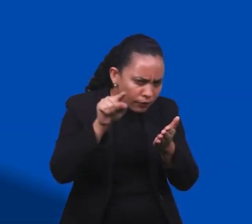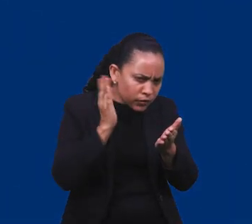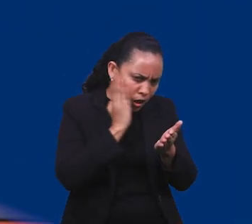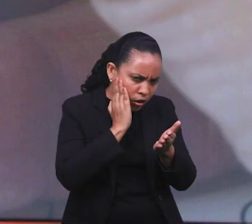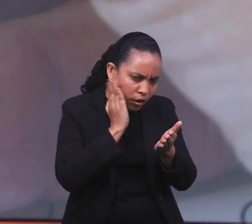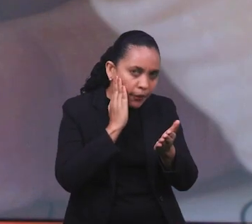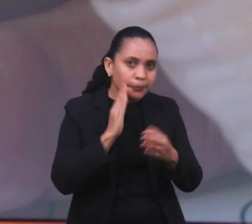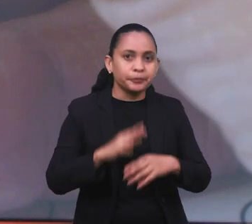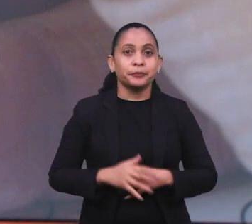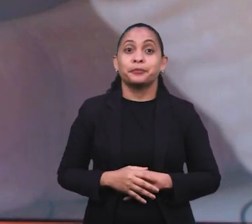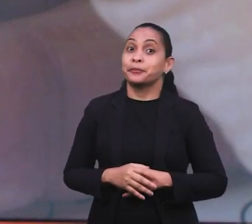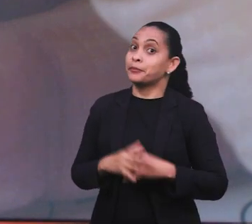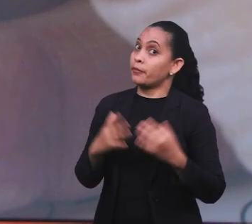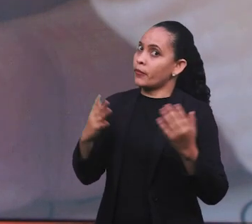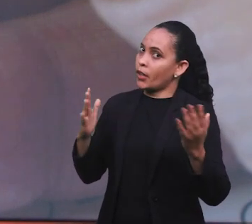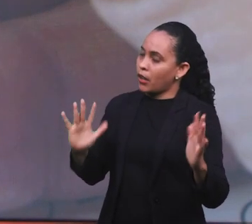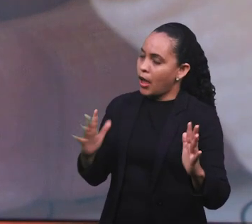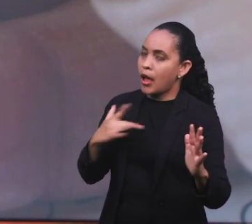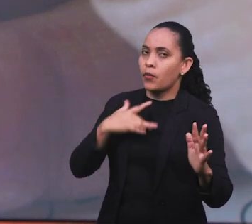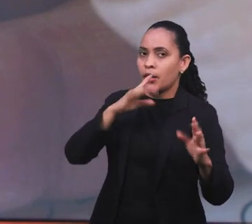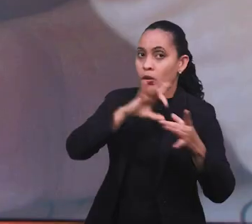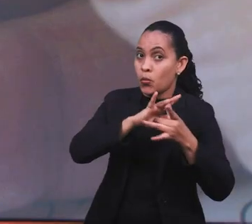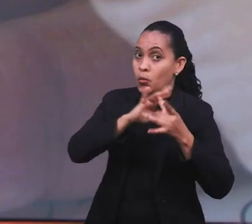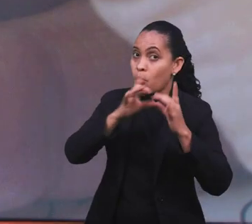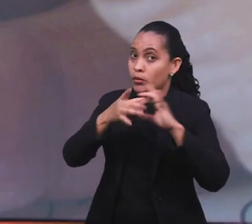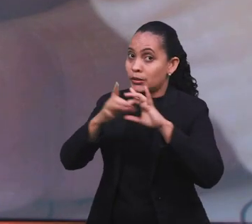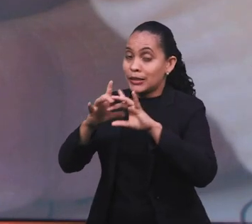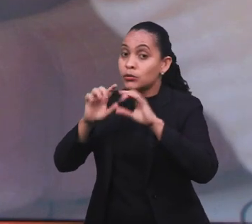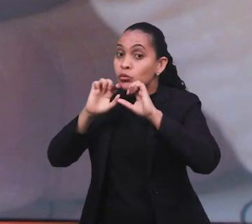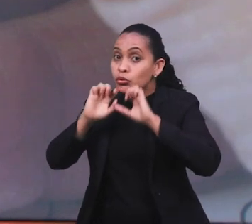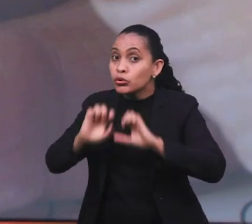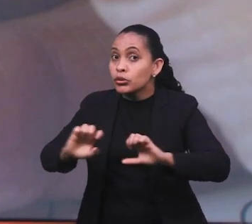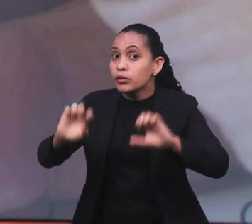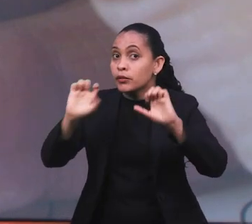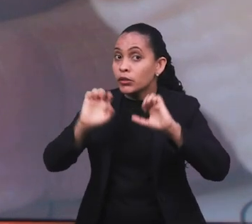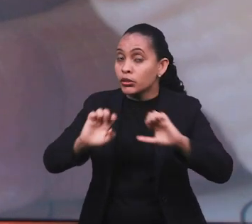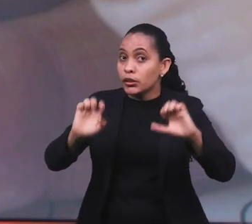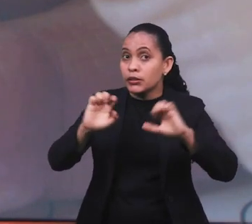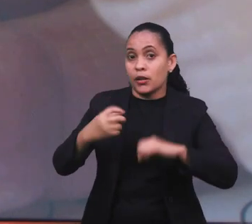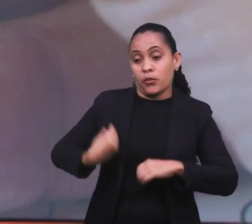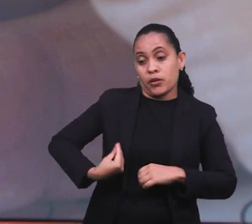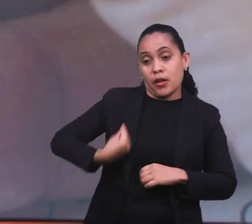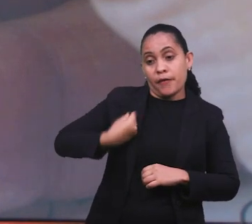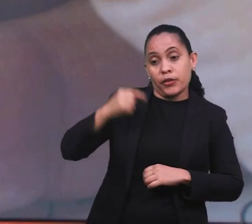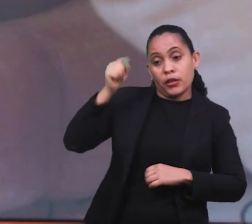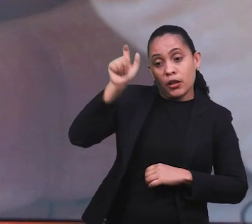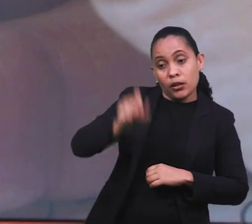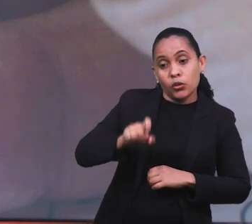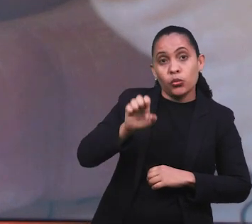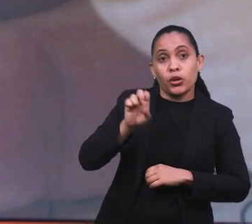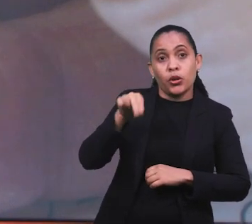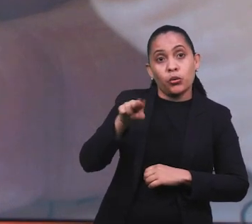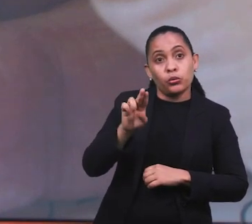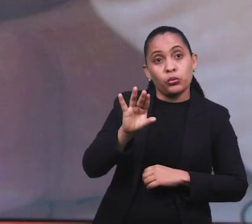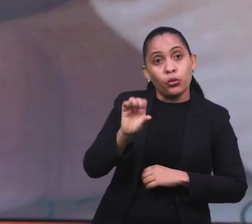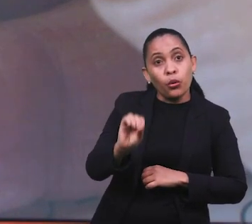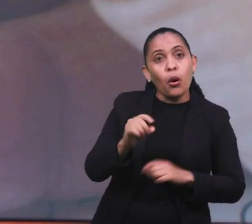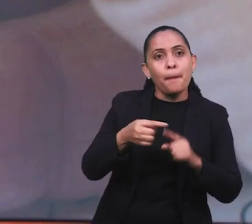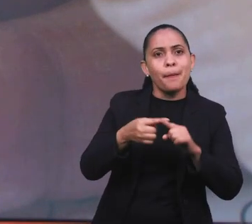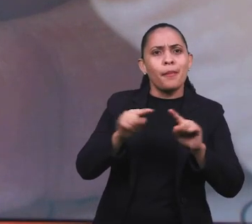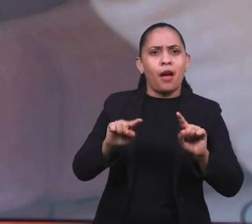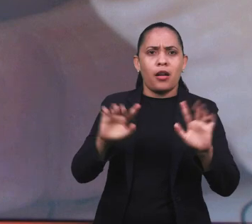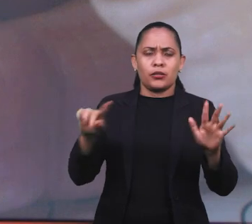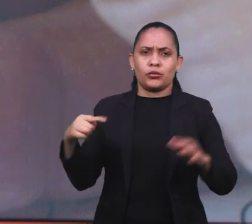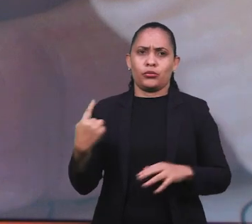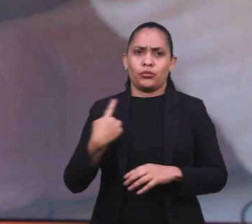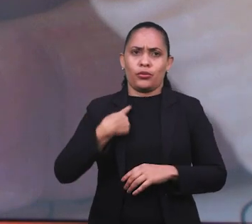A palavra já destaca aqui, é claro que ele tem um contexto de evangelização na vida do eunuco, mas